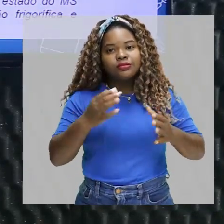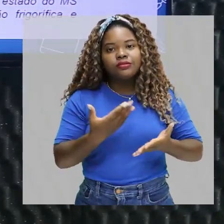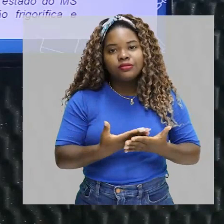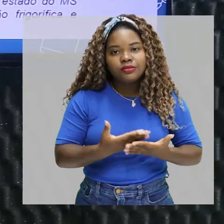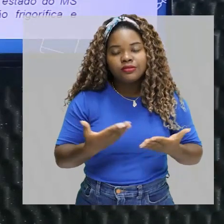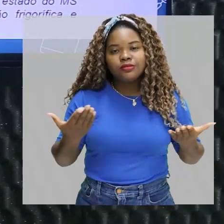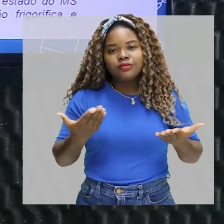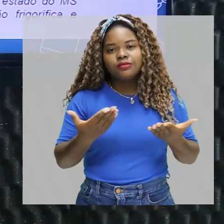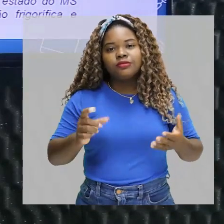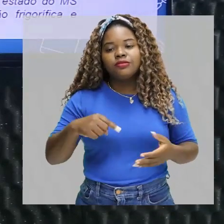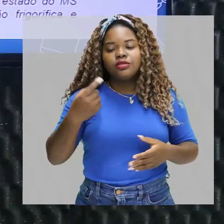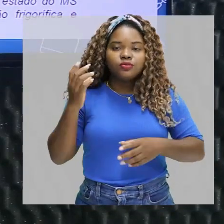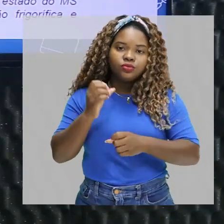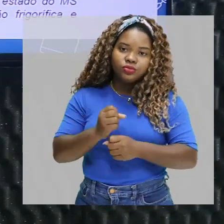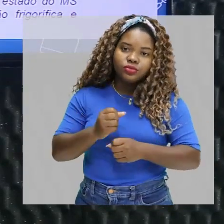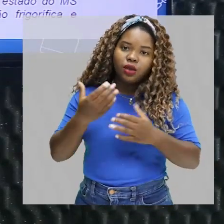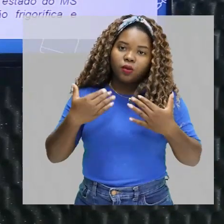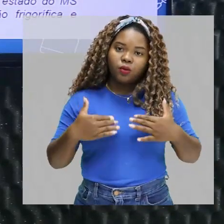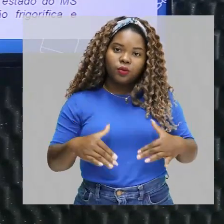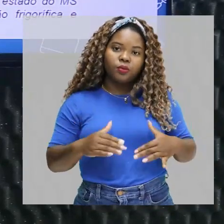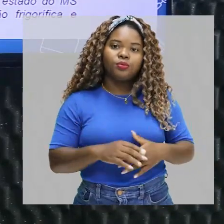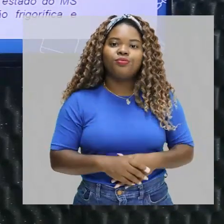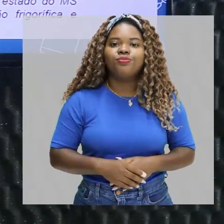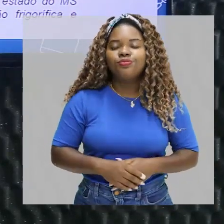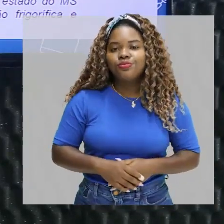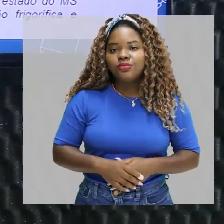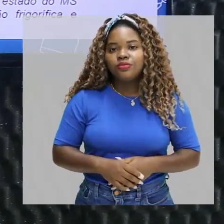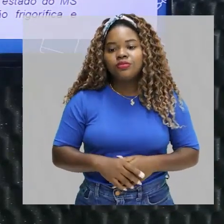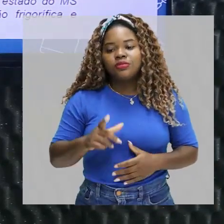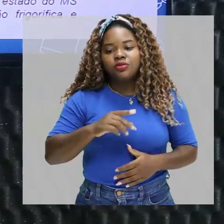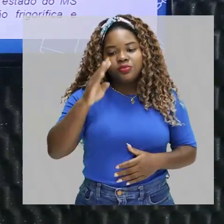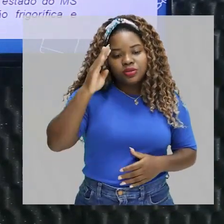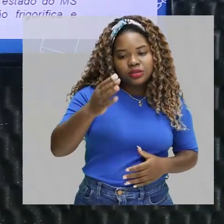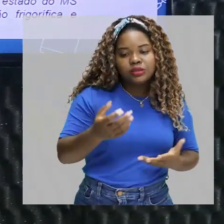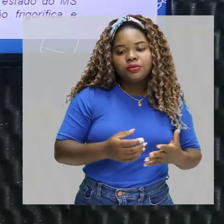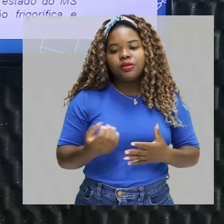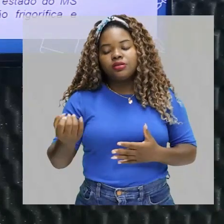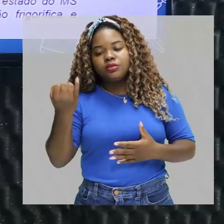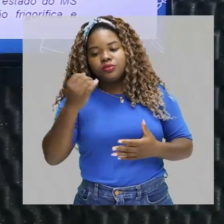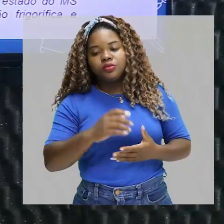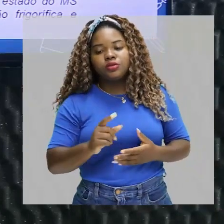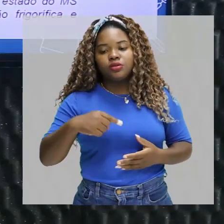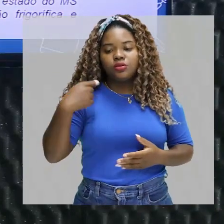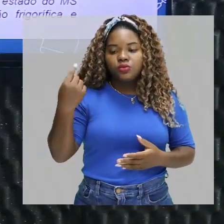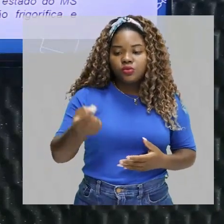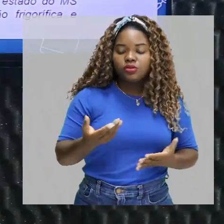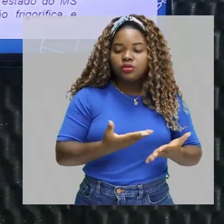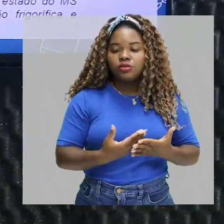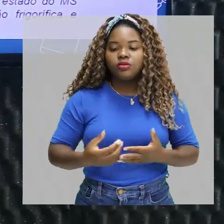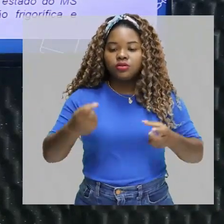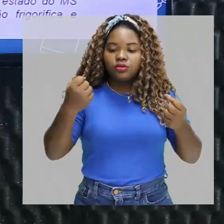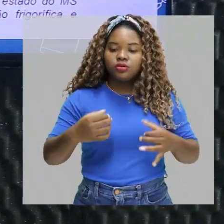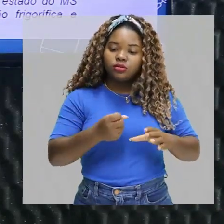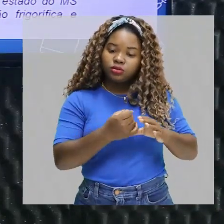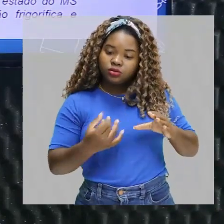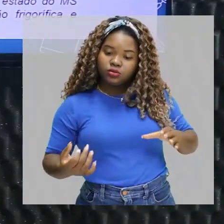nessa aula tá certo depois faz uma revisão com calma tá bom pega os principais pontos na próxima aula nós vamos falar sobre